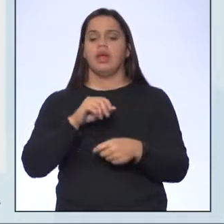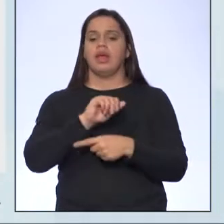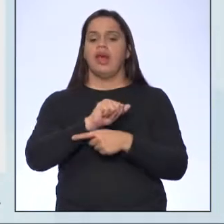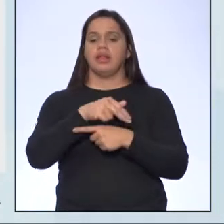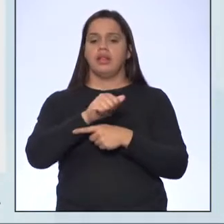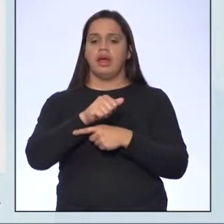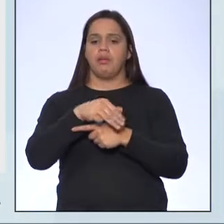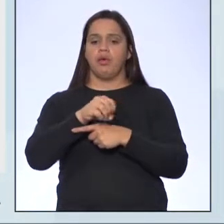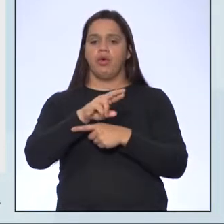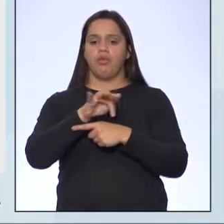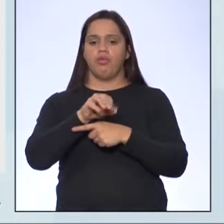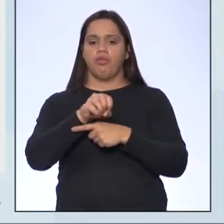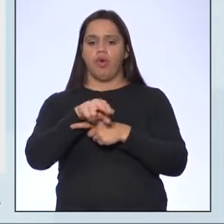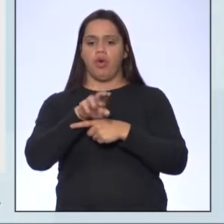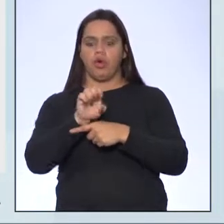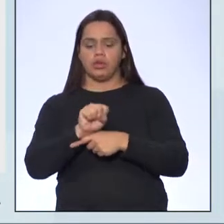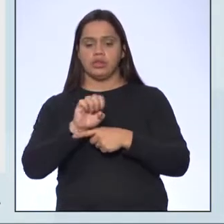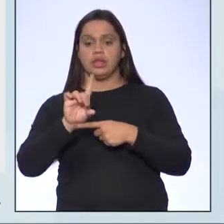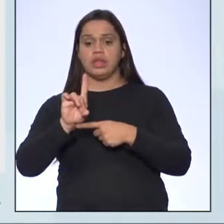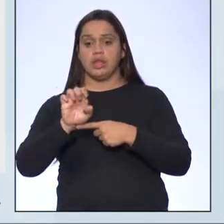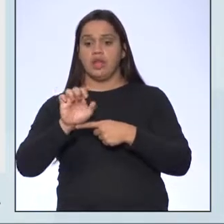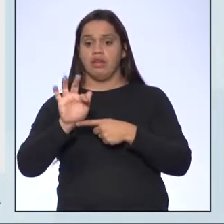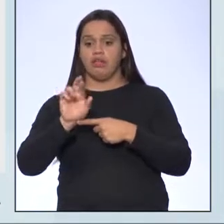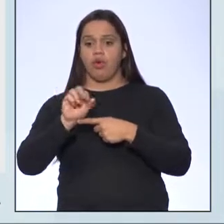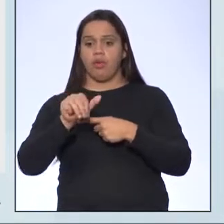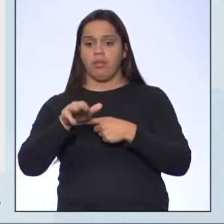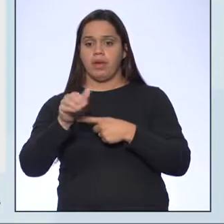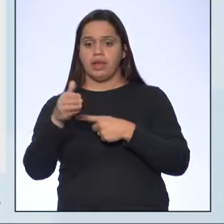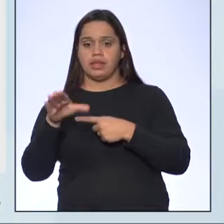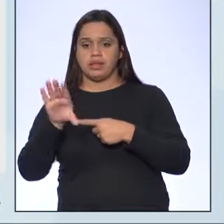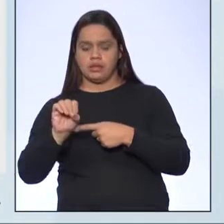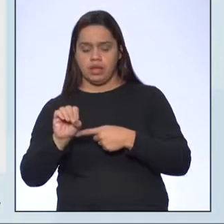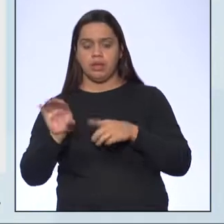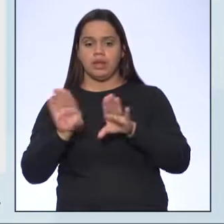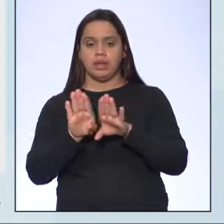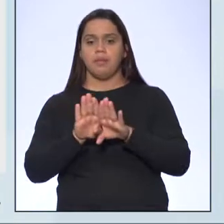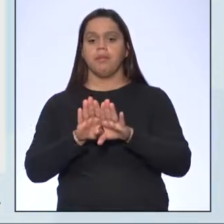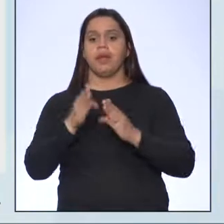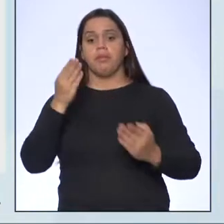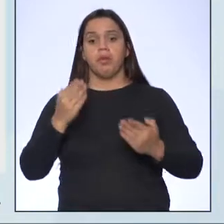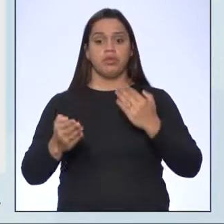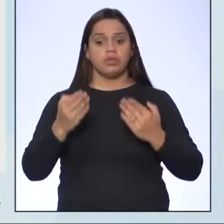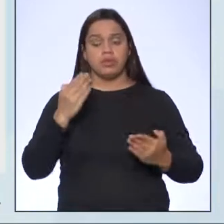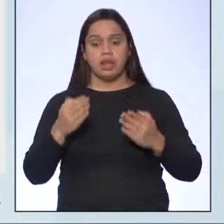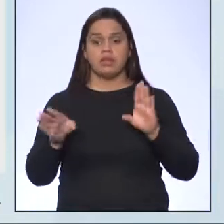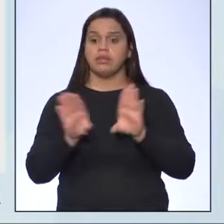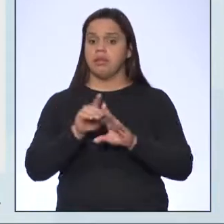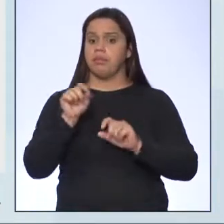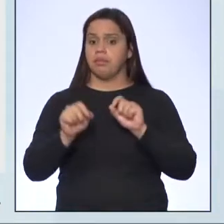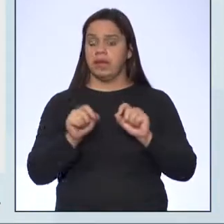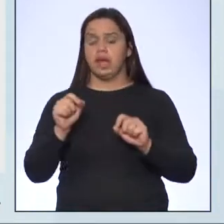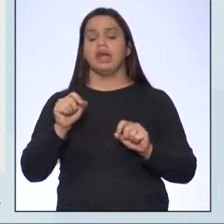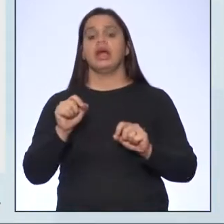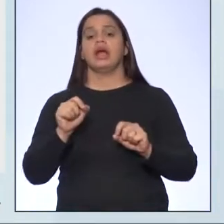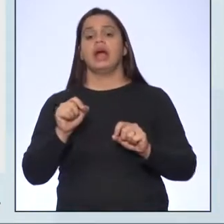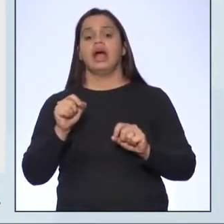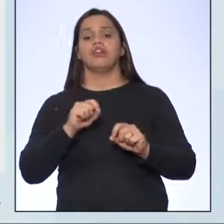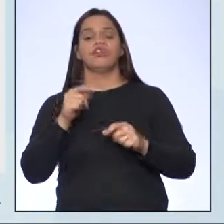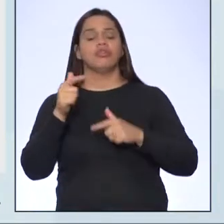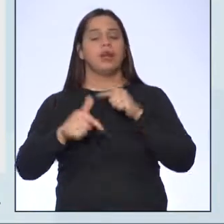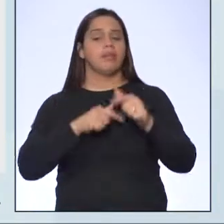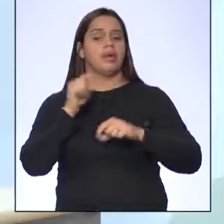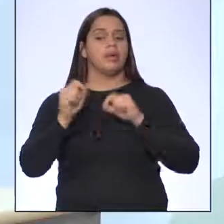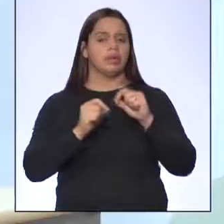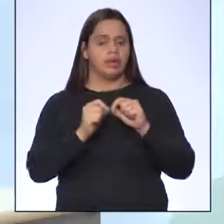deformação, proporcionalidade, né? Então, a gente sempre trabalha com essa questão da